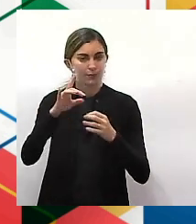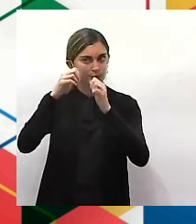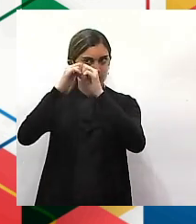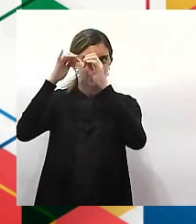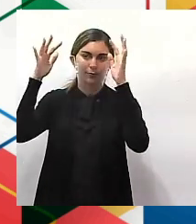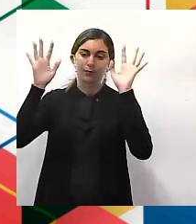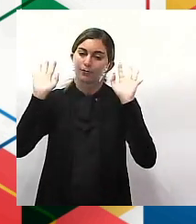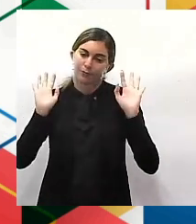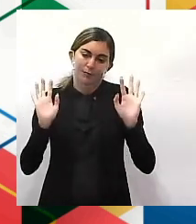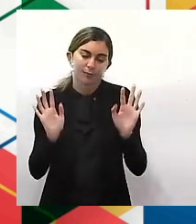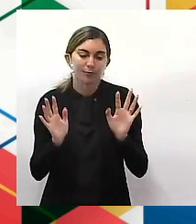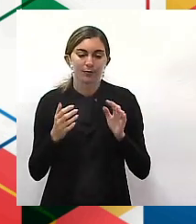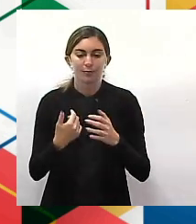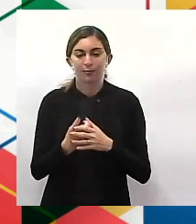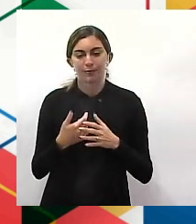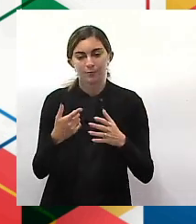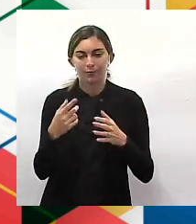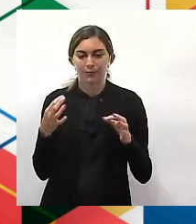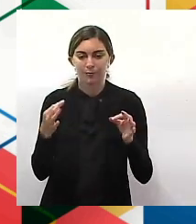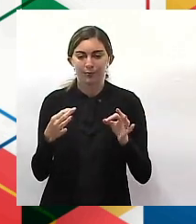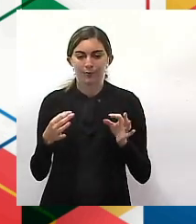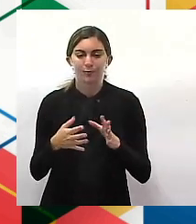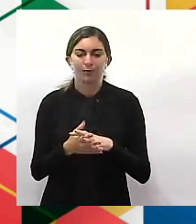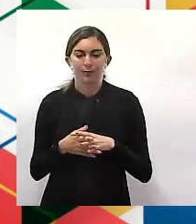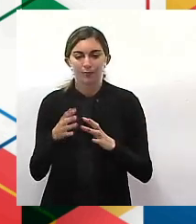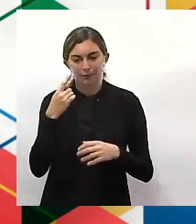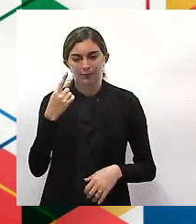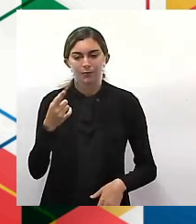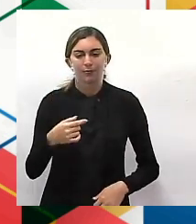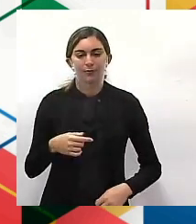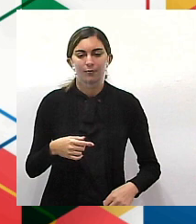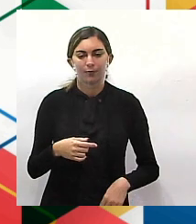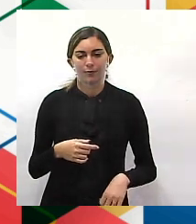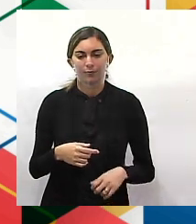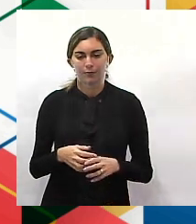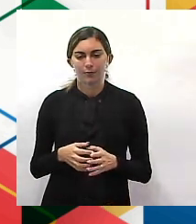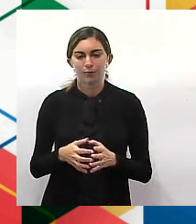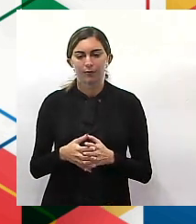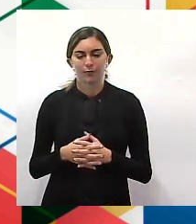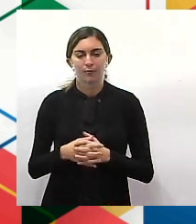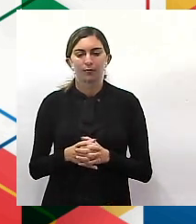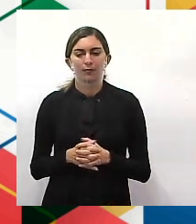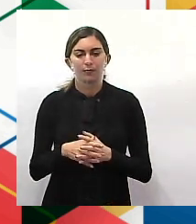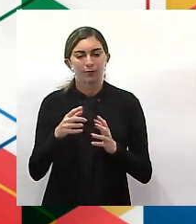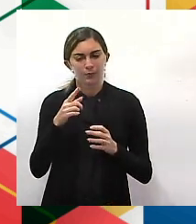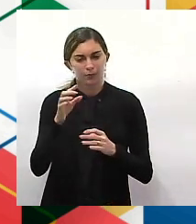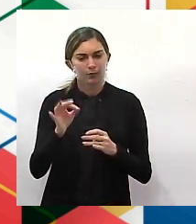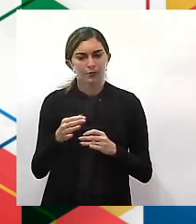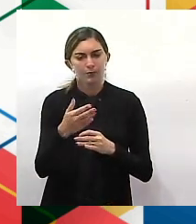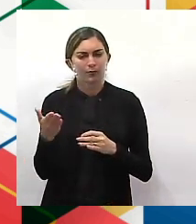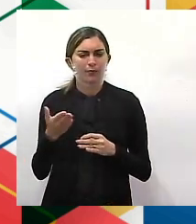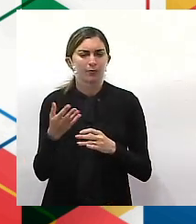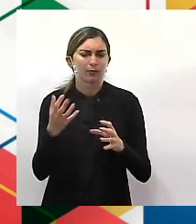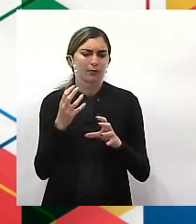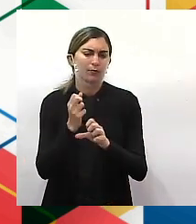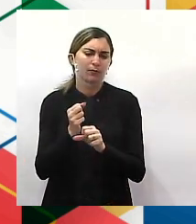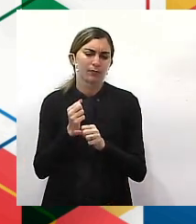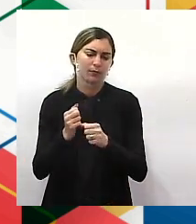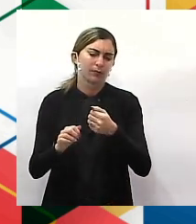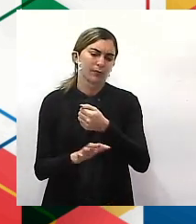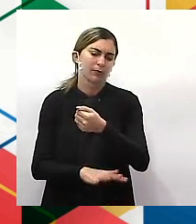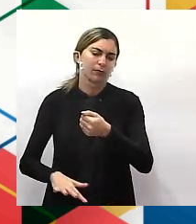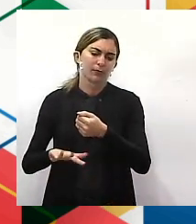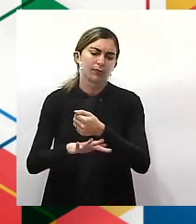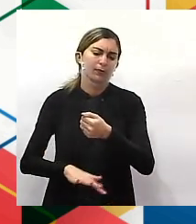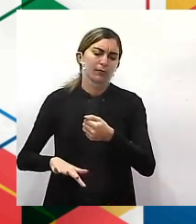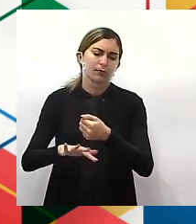gente. Então, esse triângulo é um triângulo perfeito. Certo? E agora, como é que eu vou calcular a área desse